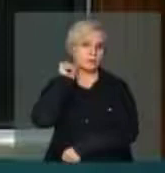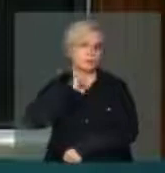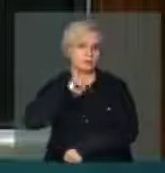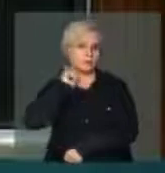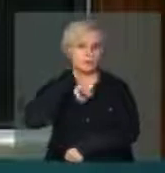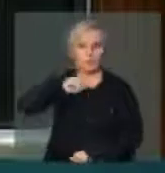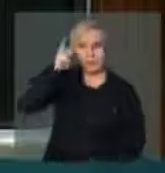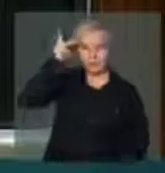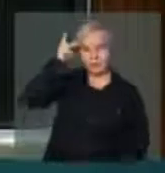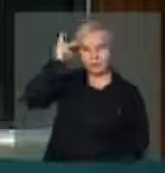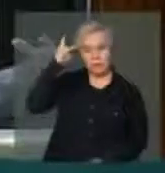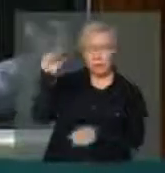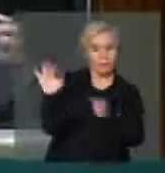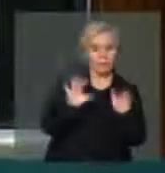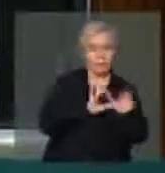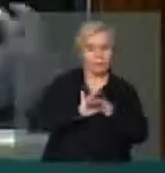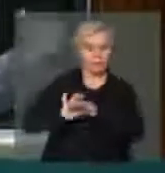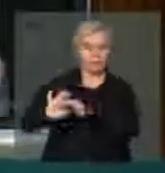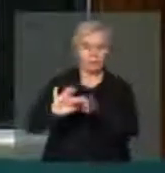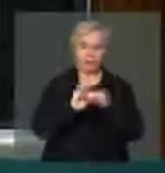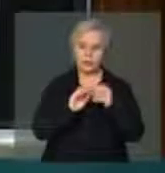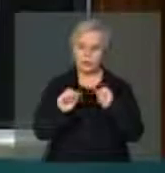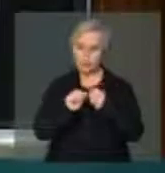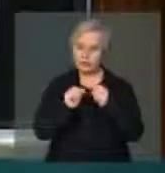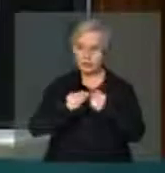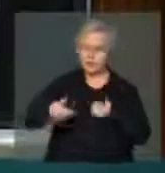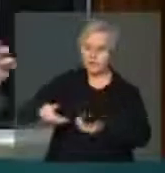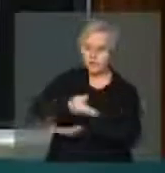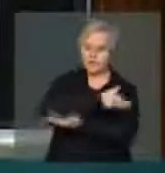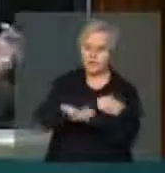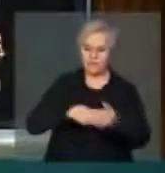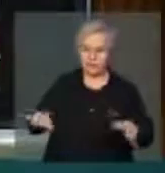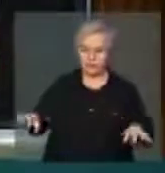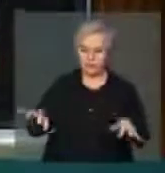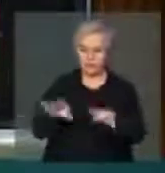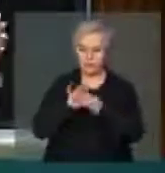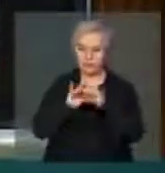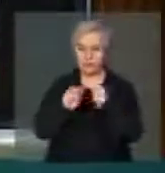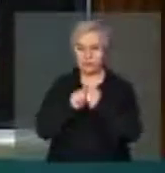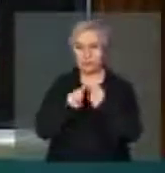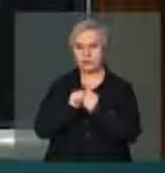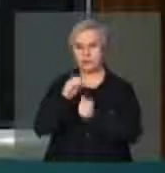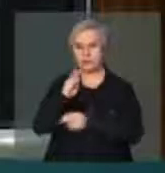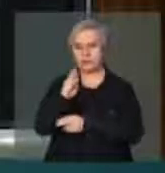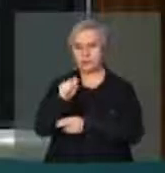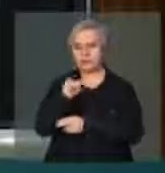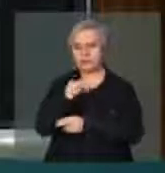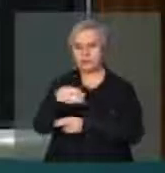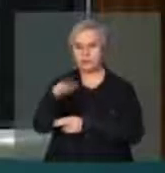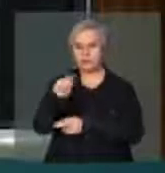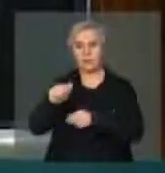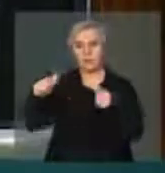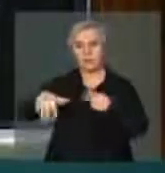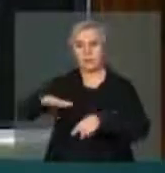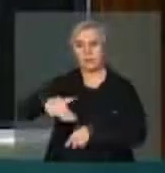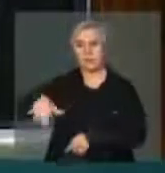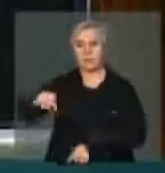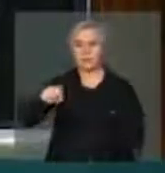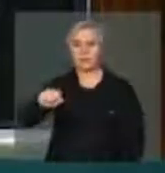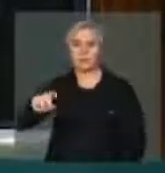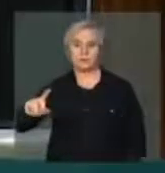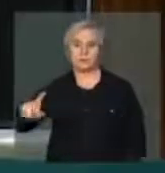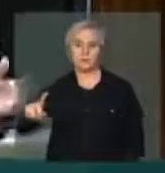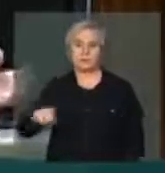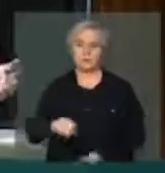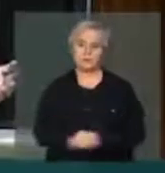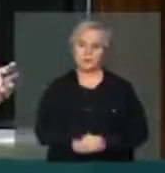e São Paulo, para fazer aquela interligação de bacias lá do Sudeste. Então, eu quero saber